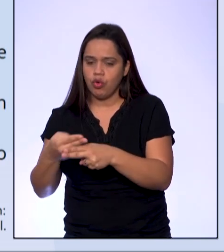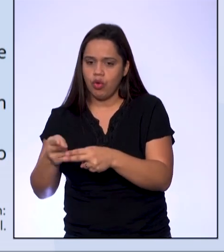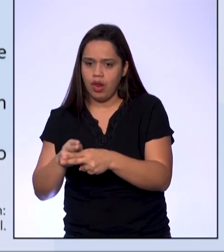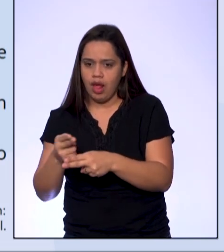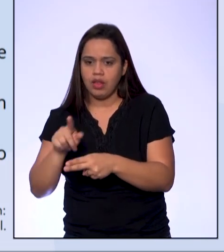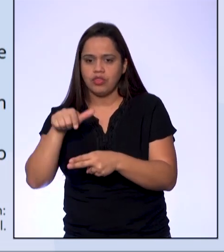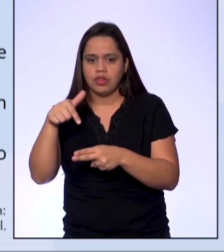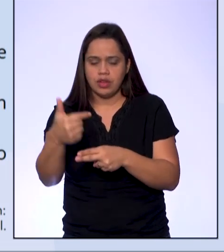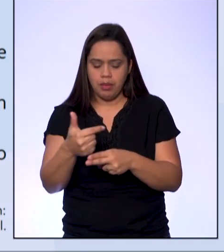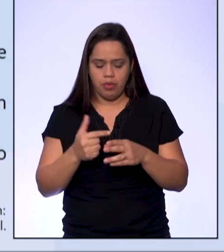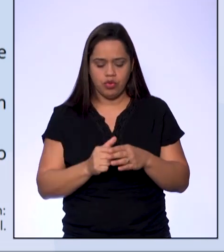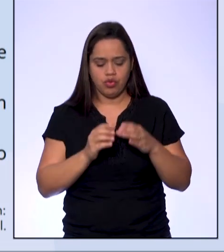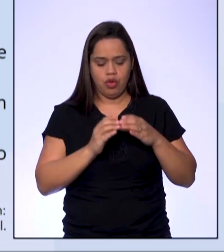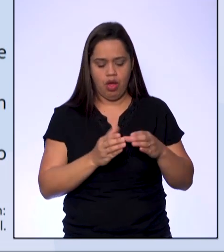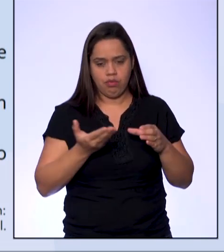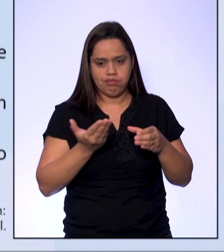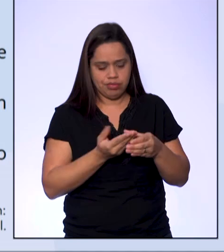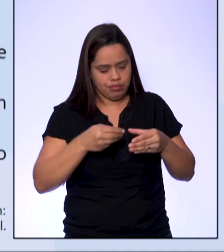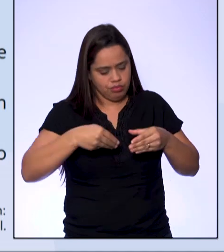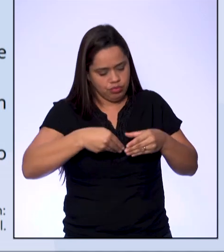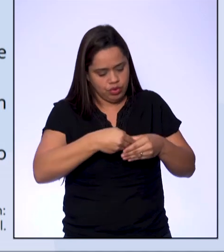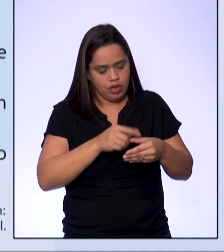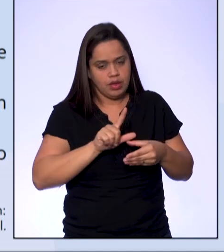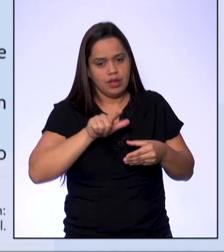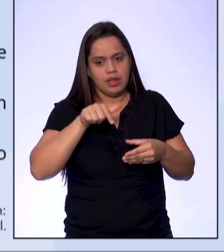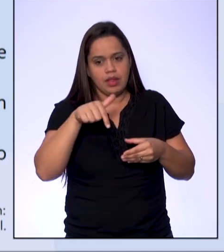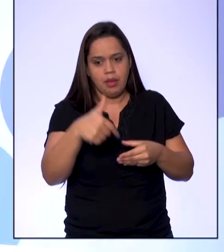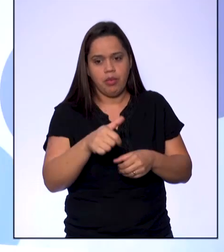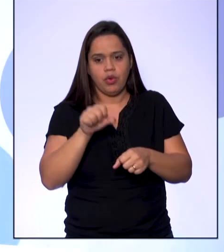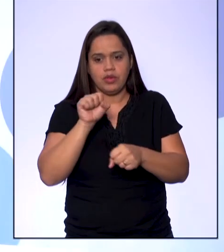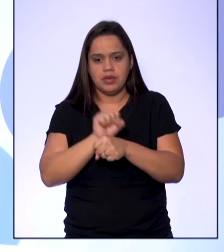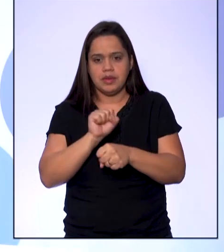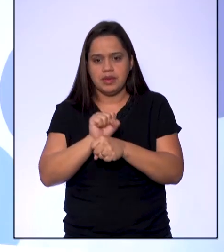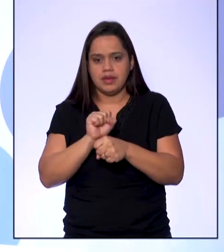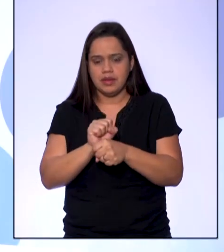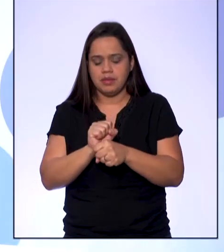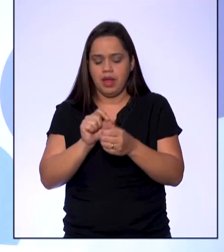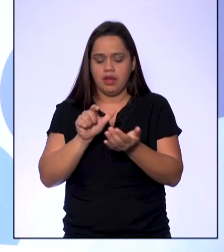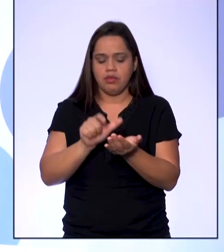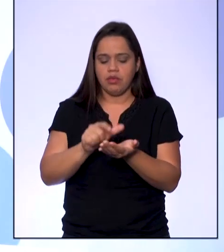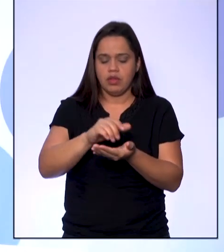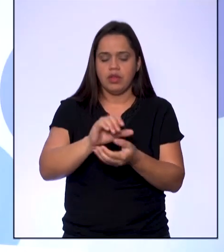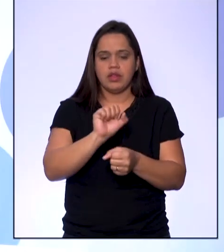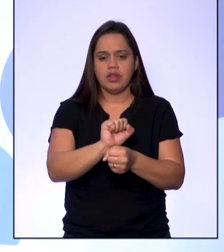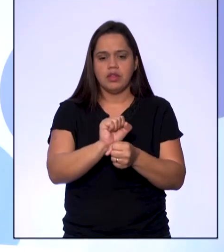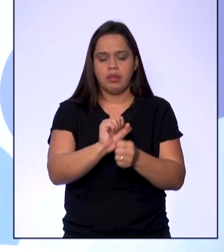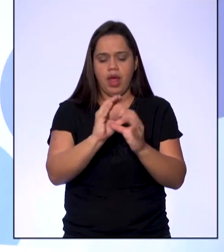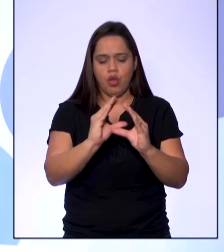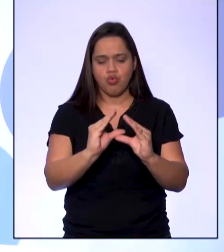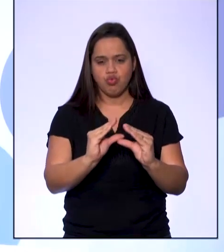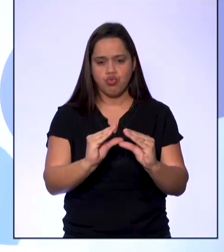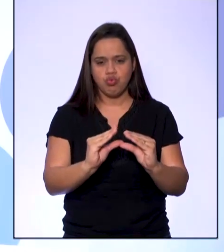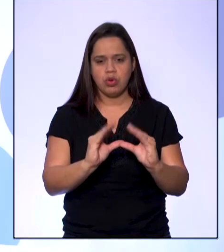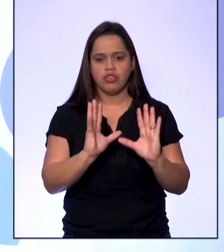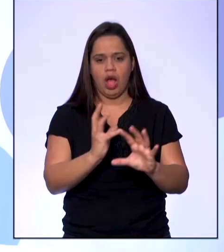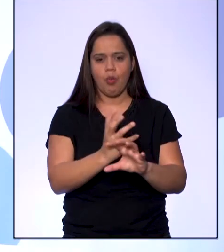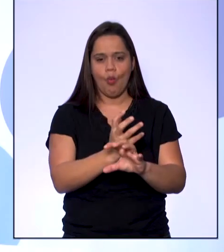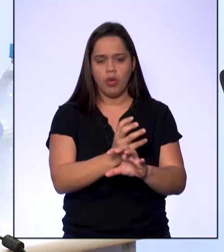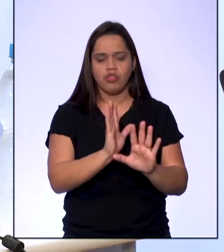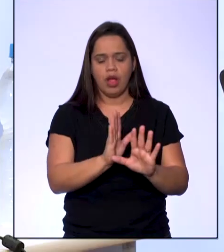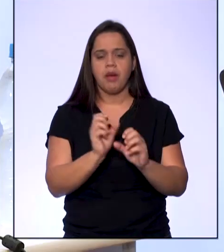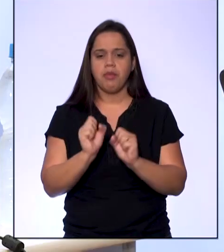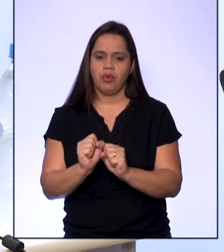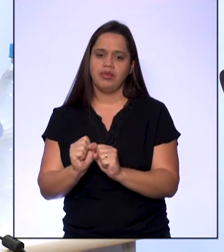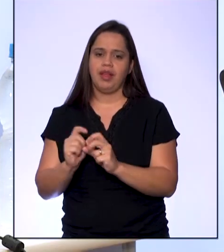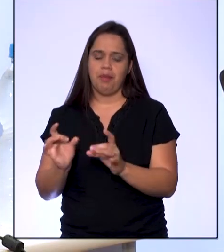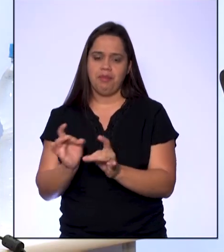para secar em papel alumínio ou papel manteiga. Essa hora da manhã, falar de pão de mel, exatamente. Meu Deus do céu. Então, vamos pensar